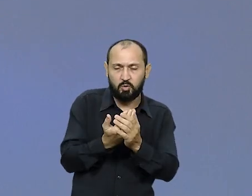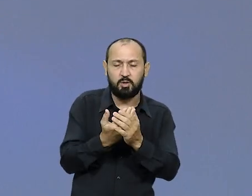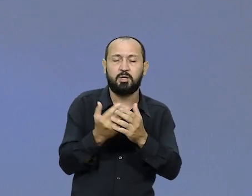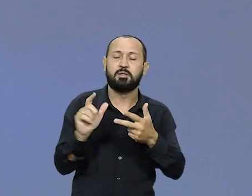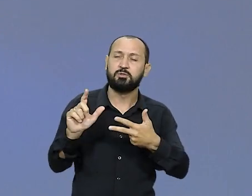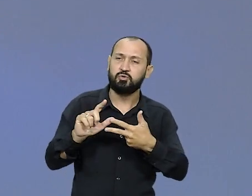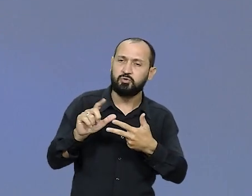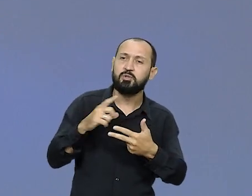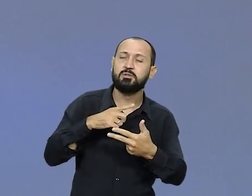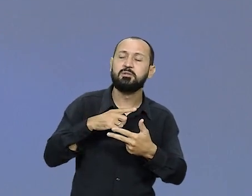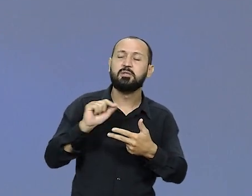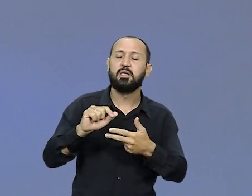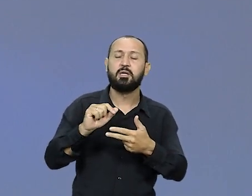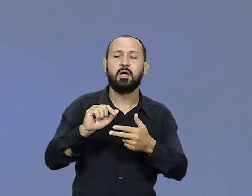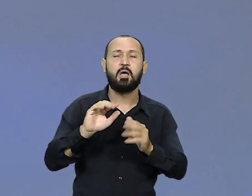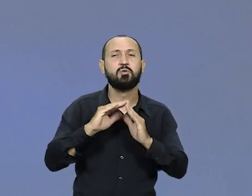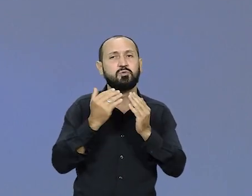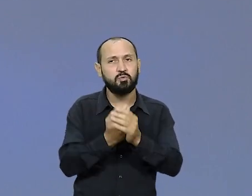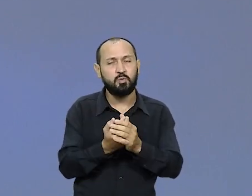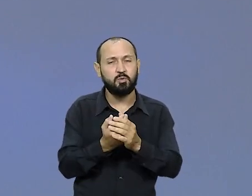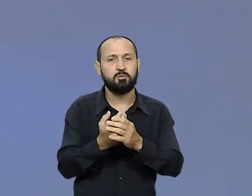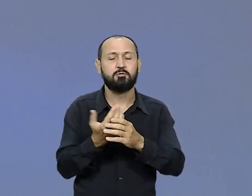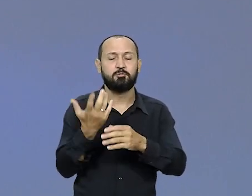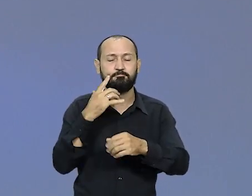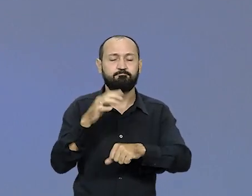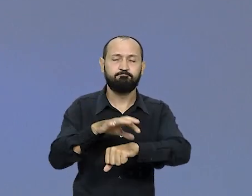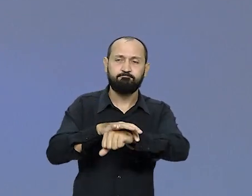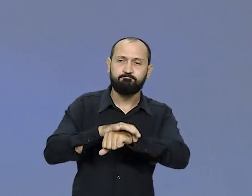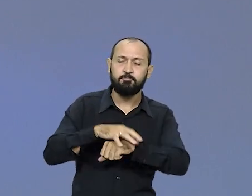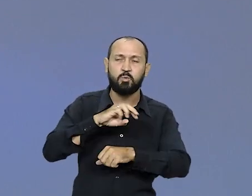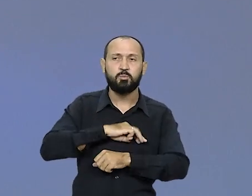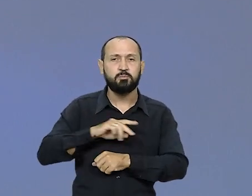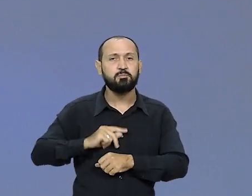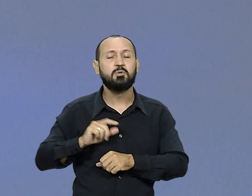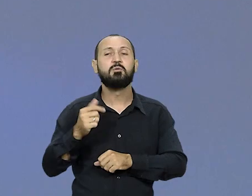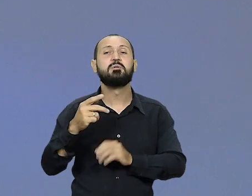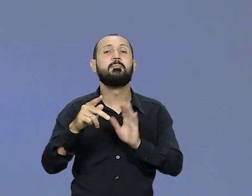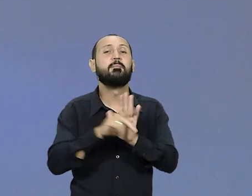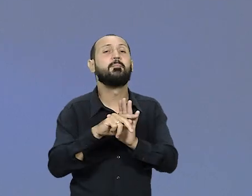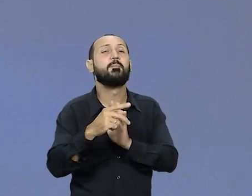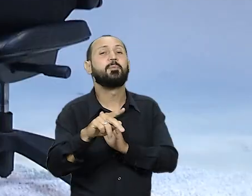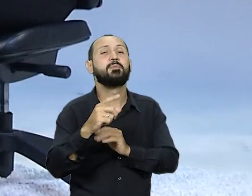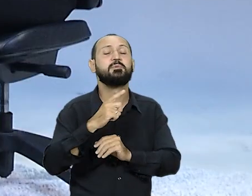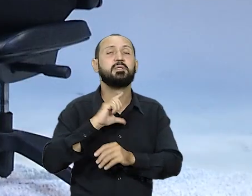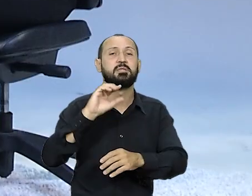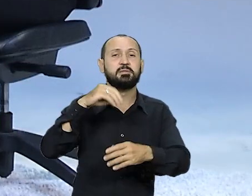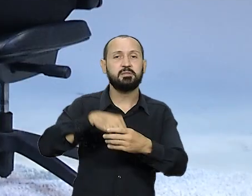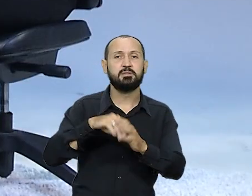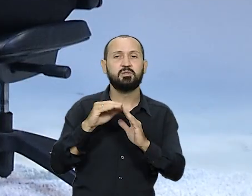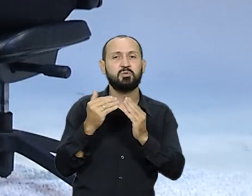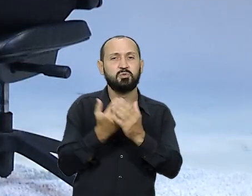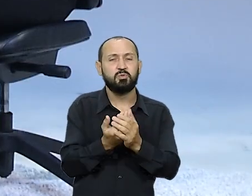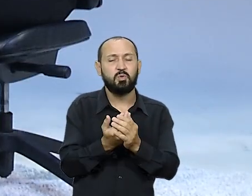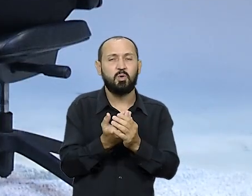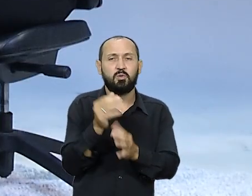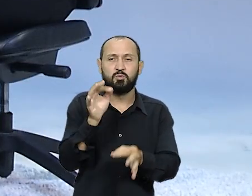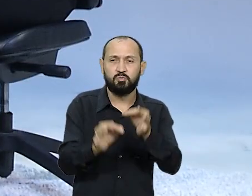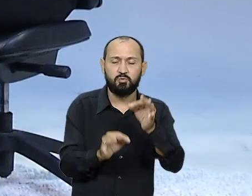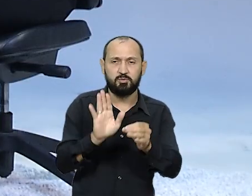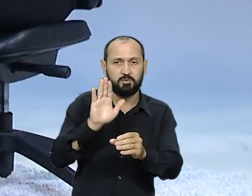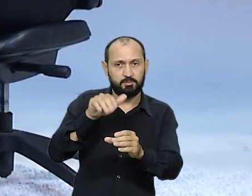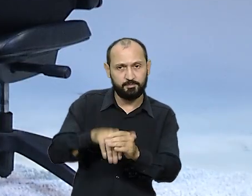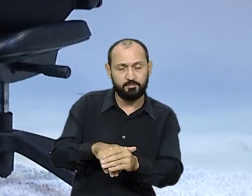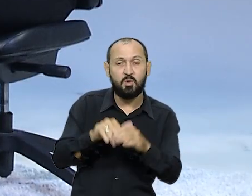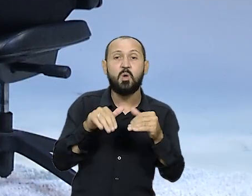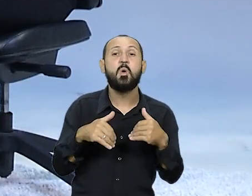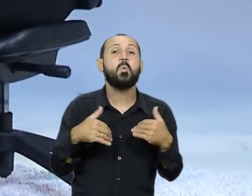tem a Escola Legislativa, existe a Escola do Ministério Público, do Tribunal de Justiça. Qual que é a particularidade que você encontrou na Escola